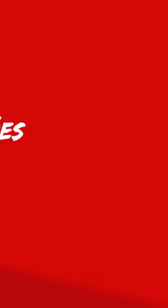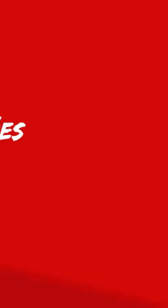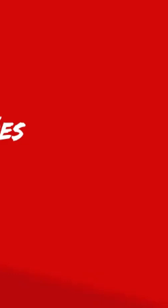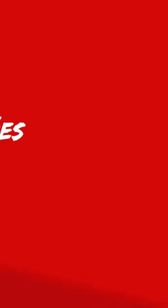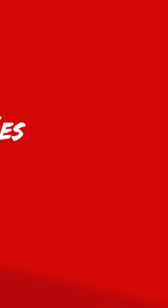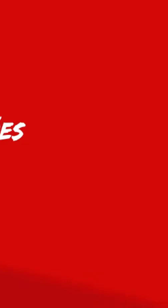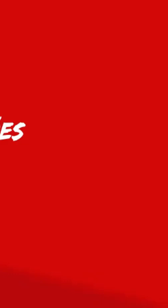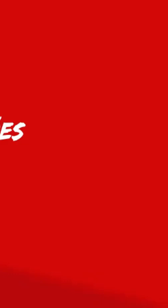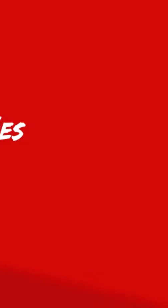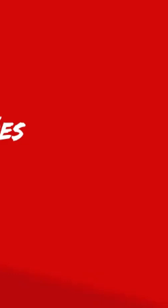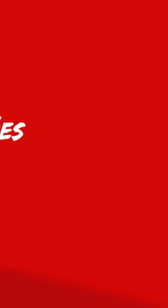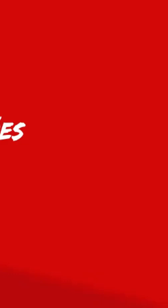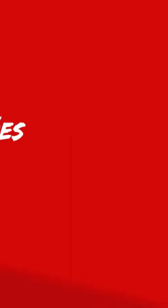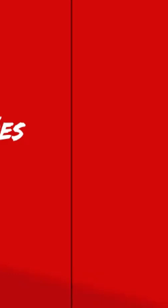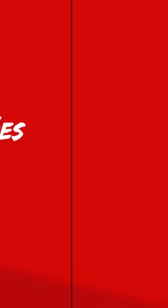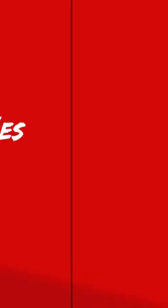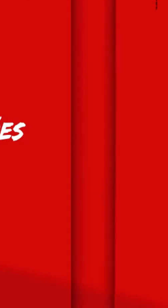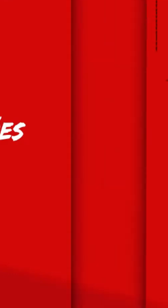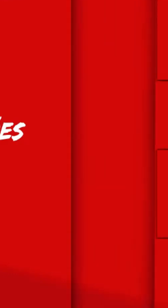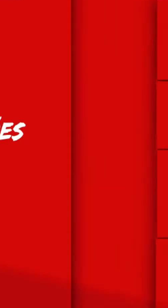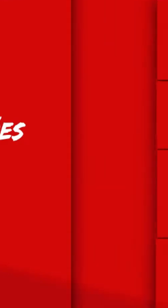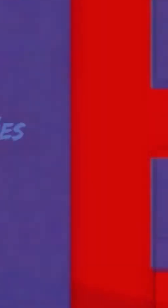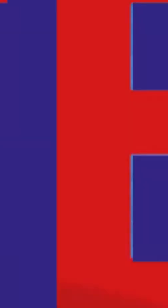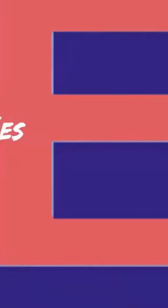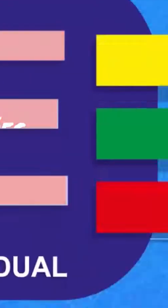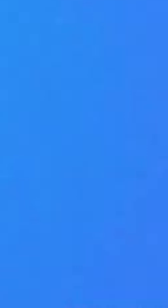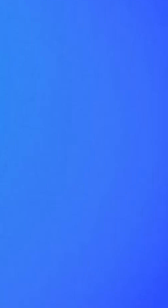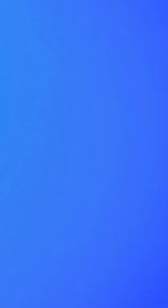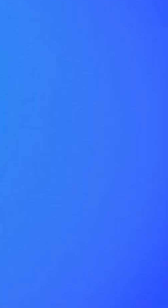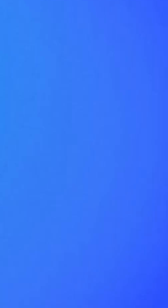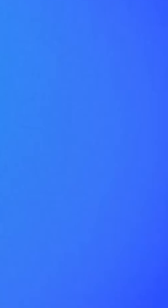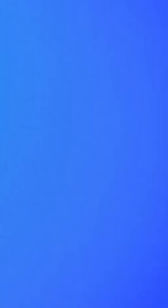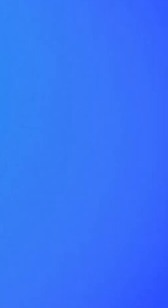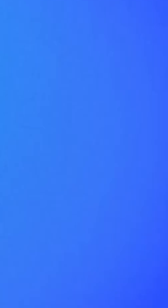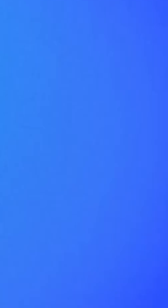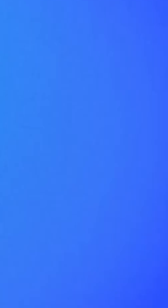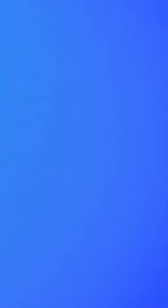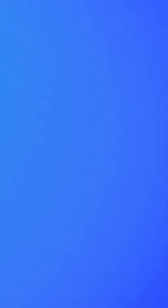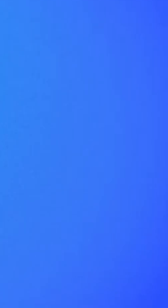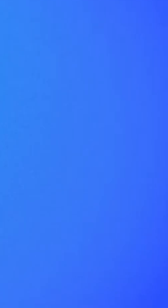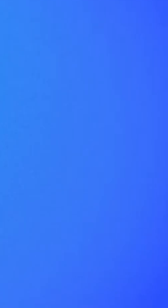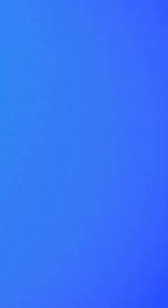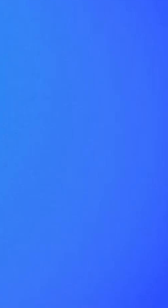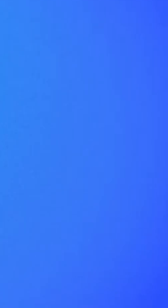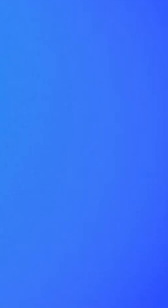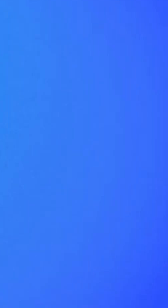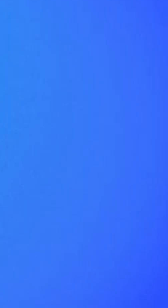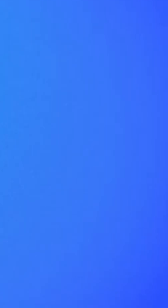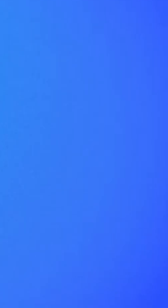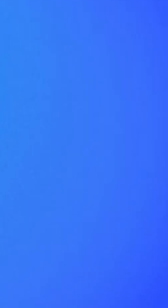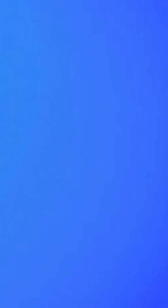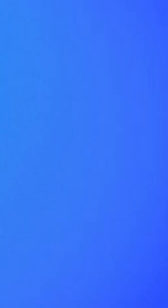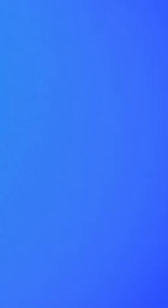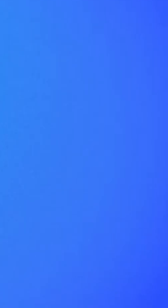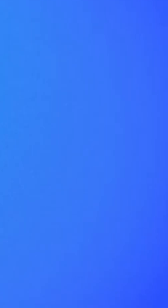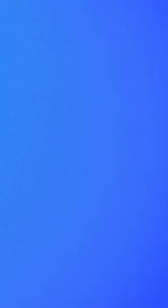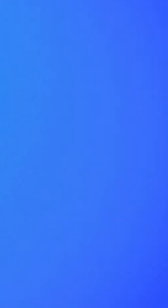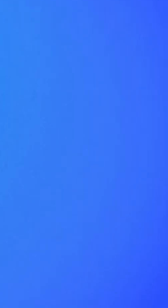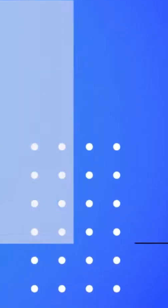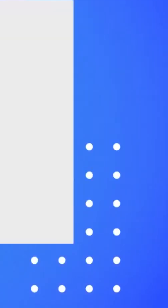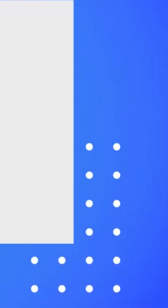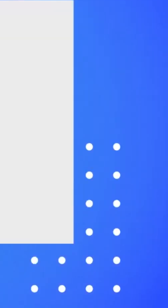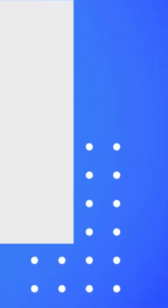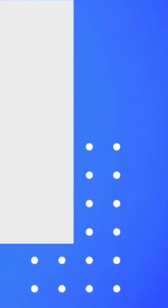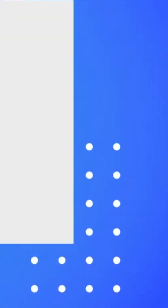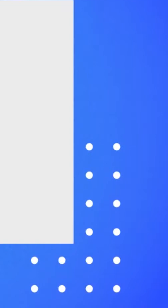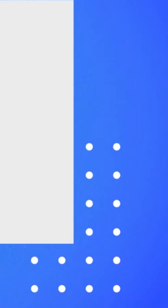ícone de um sino. Do lado direito está escrito ative as notificações. ETE, Escola Técnica Estadual